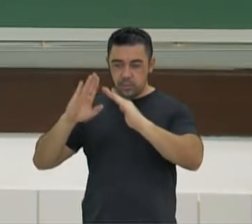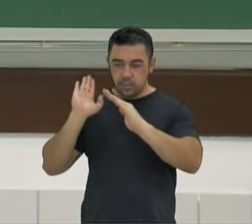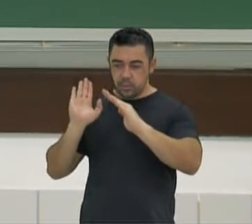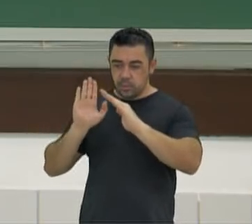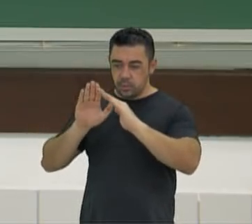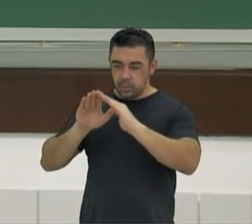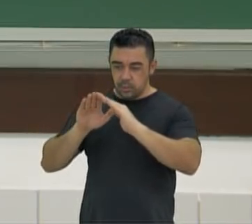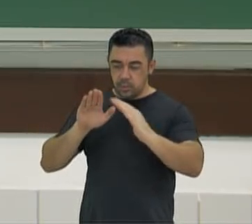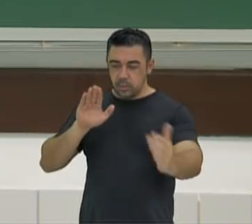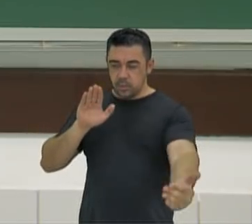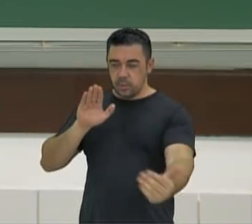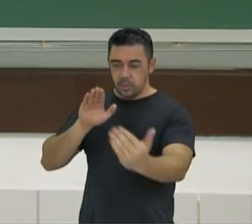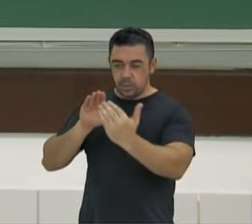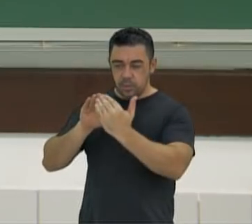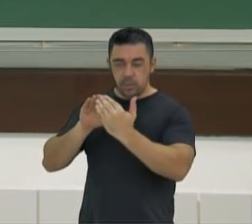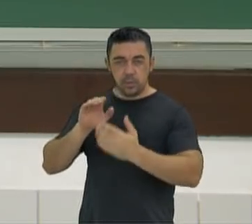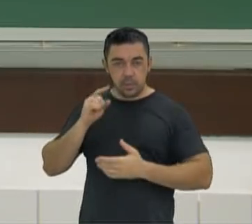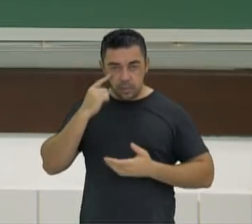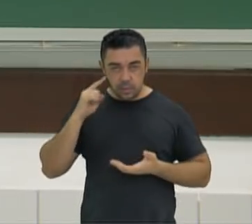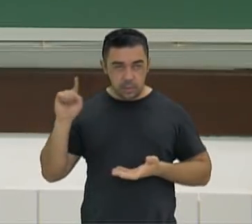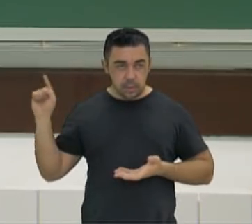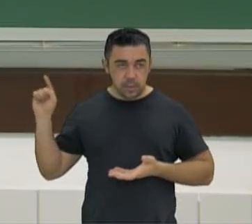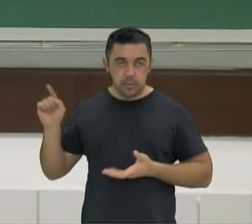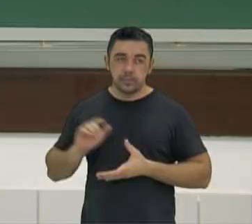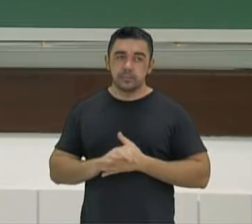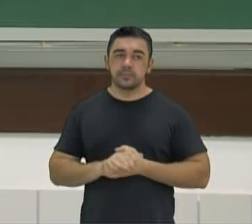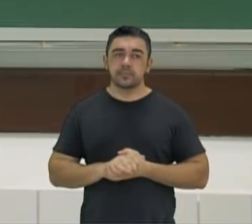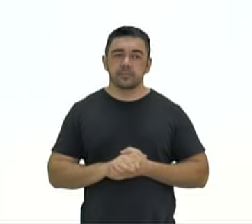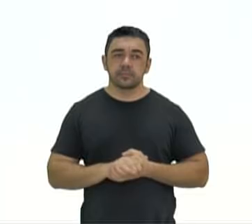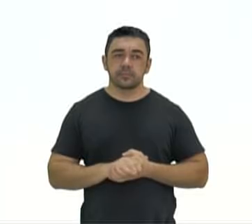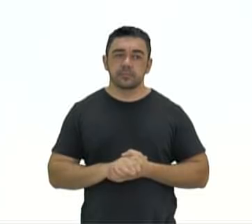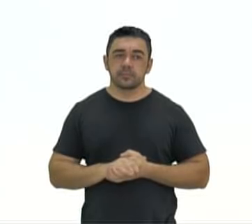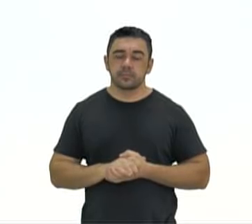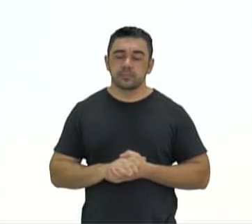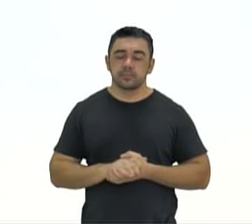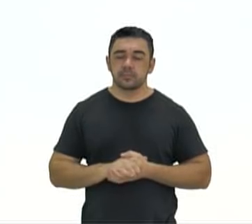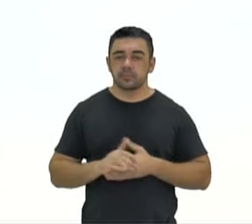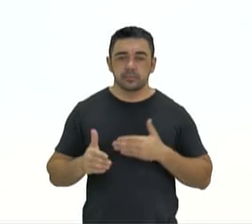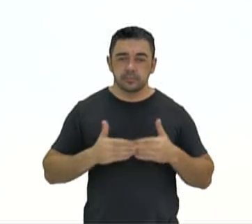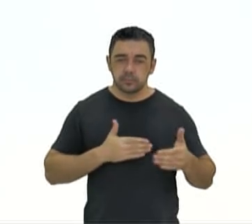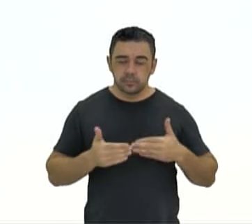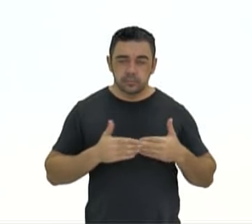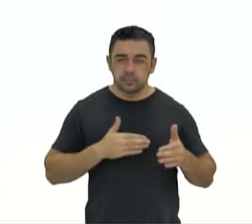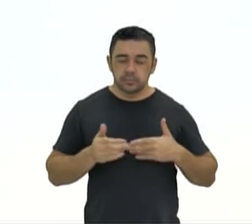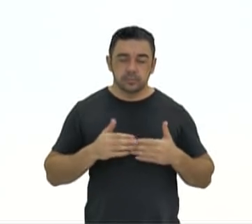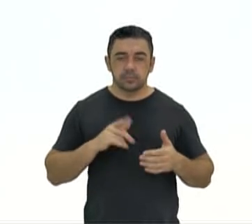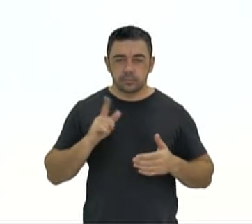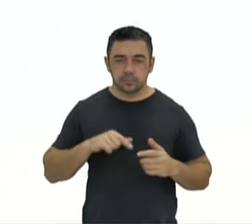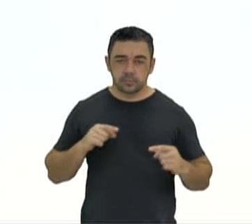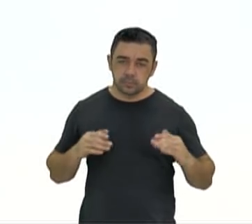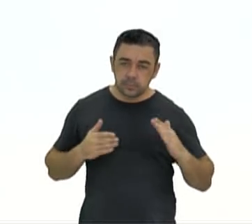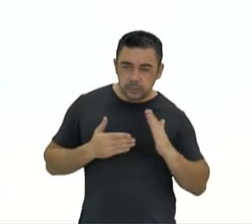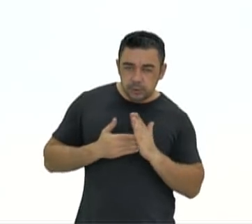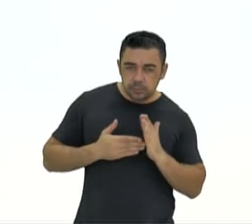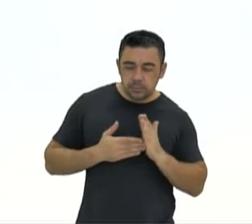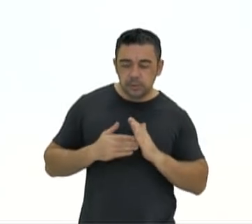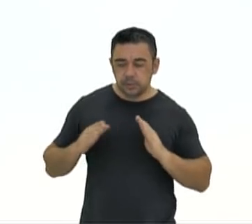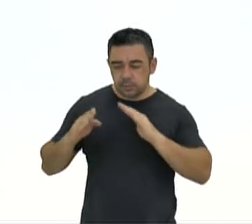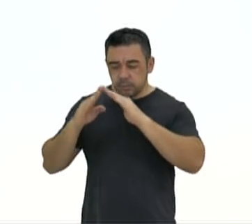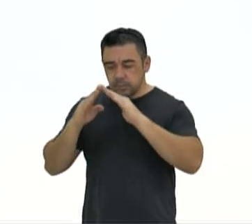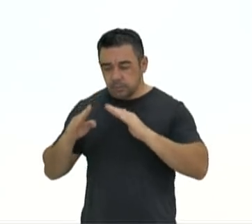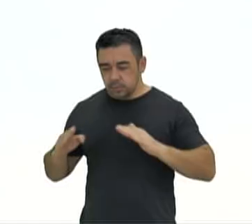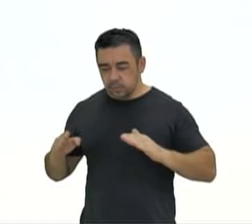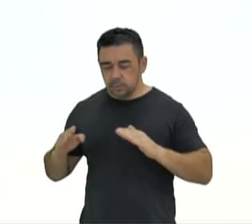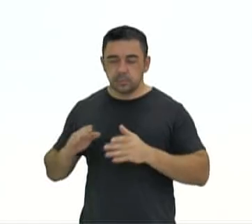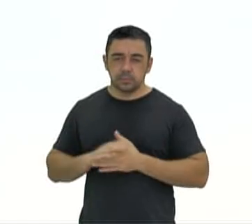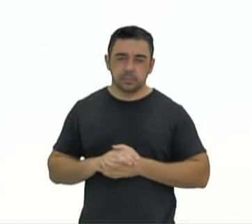são sólidos geométricos. Vamos lá. Faces da pirâmide. Qualquer polígono que limita essa pirâmide é uma das suas